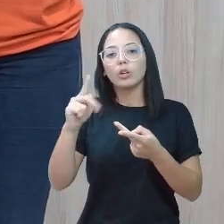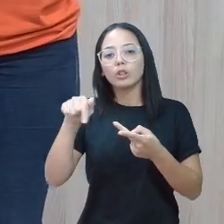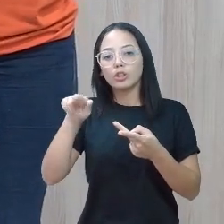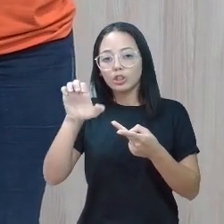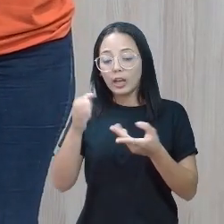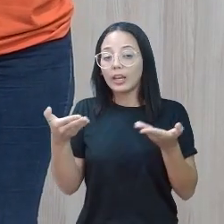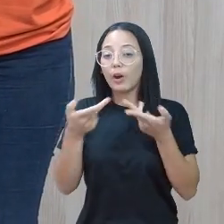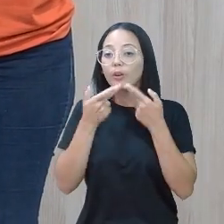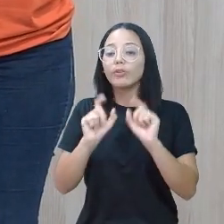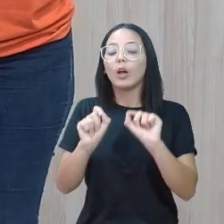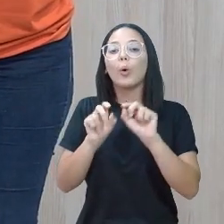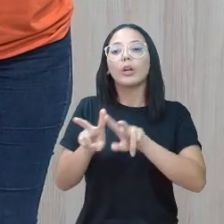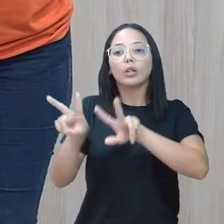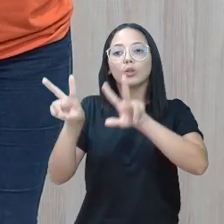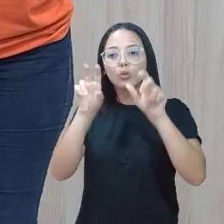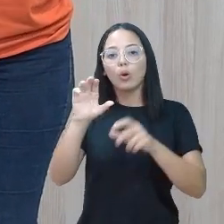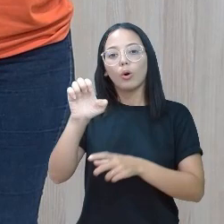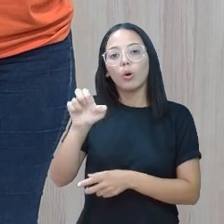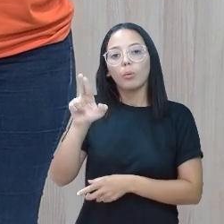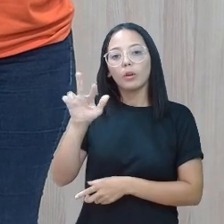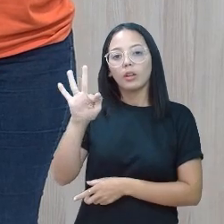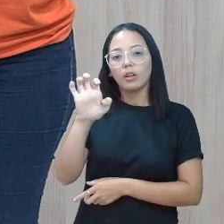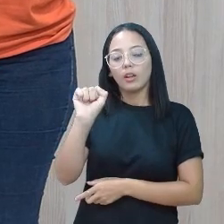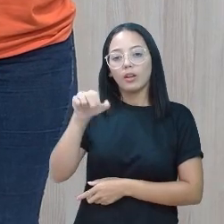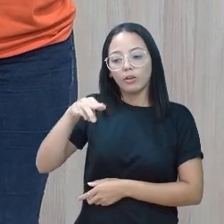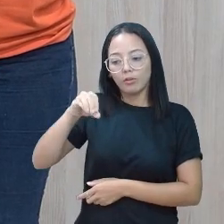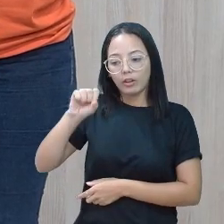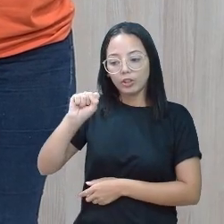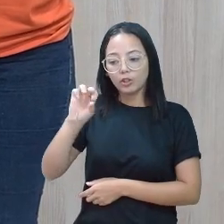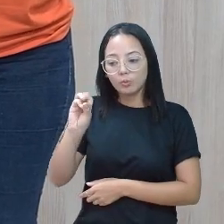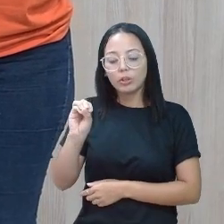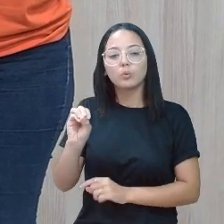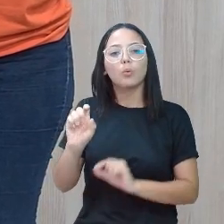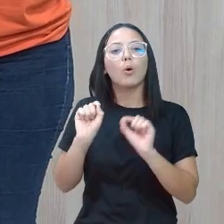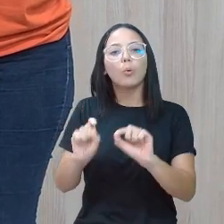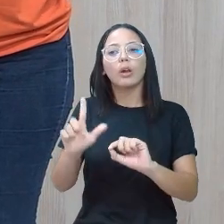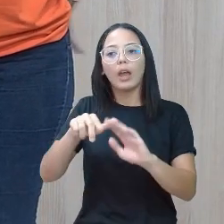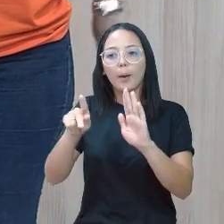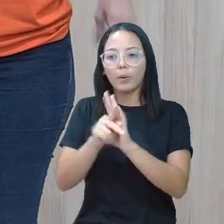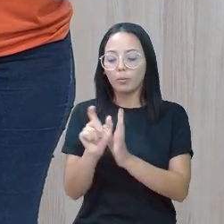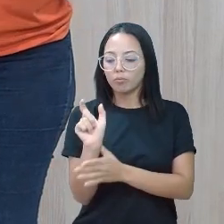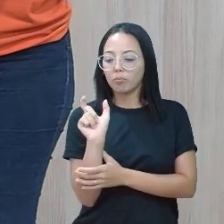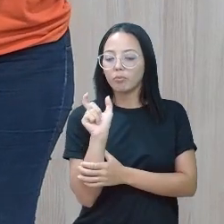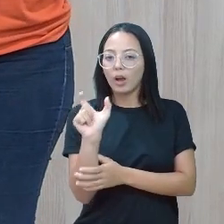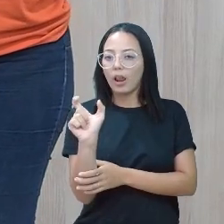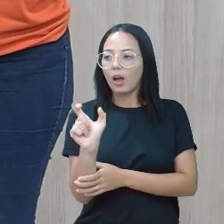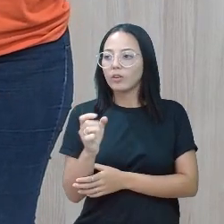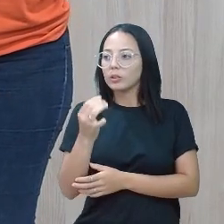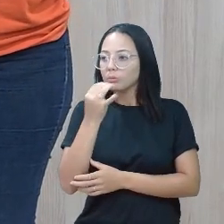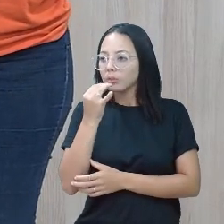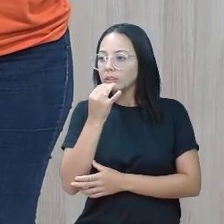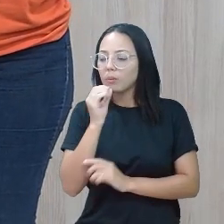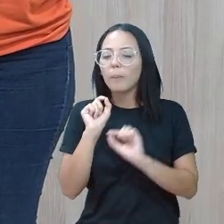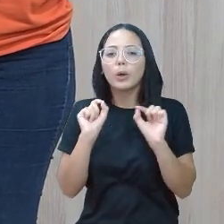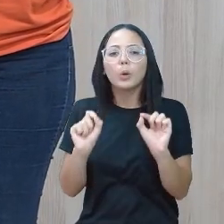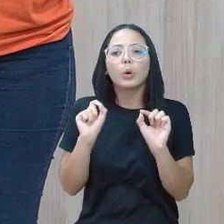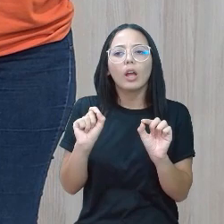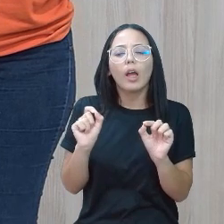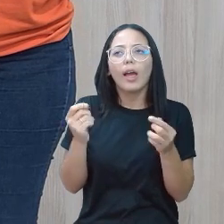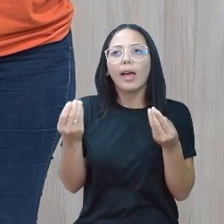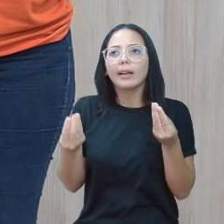de eufemismo, não é? Eufemismo, ela é uma palavra que ela vem para quê?